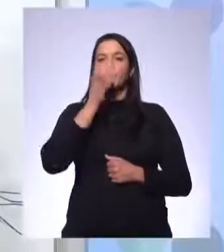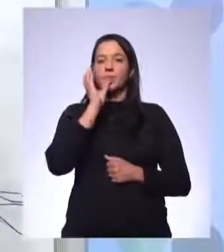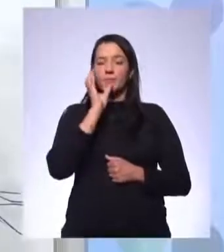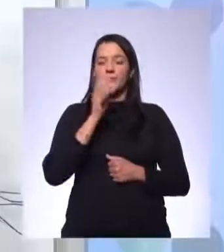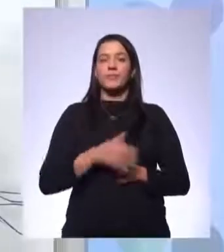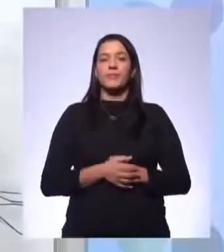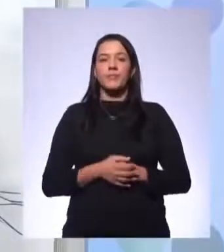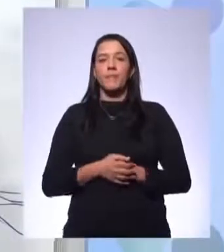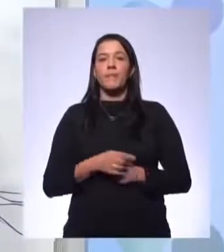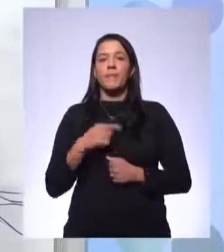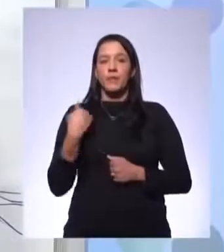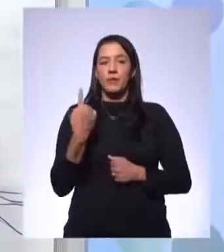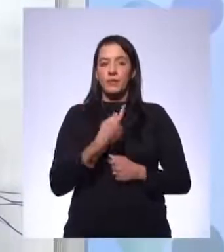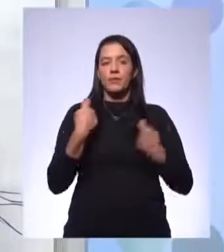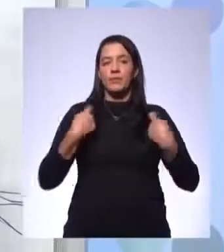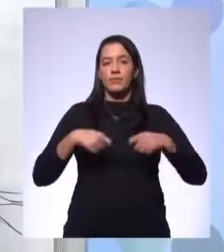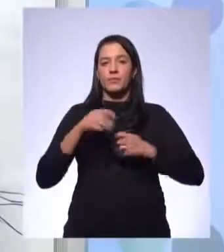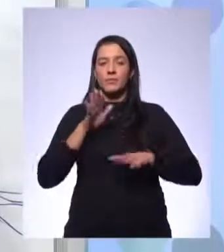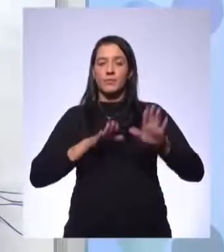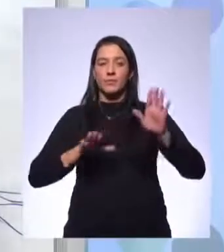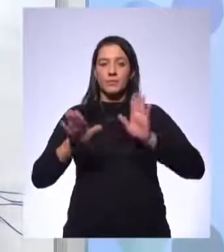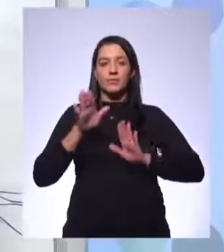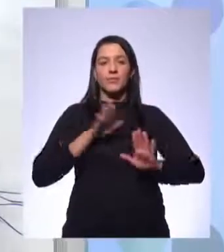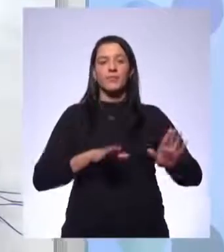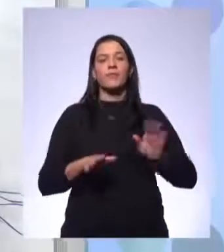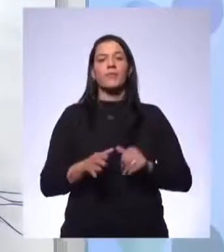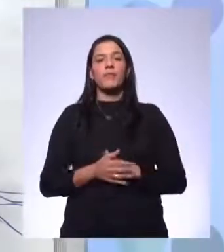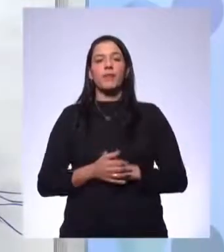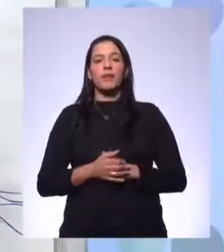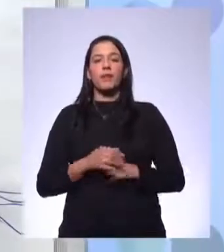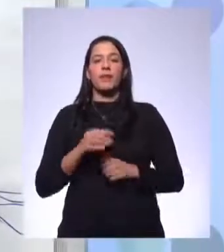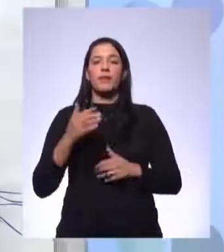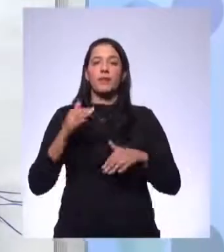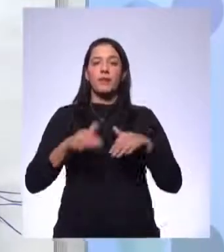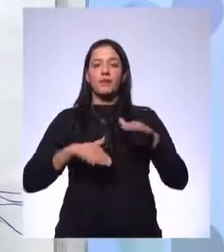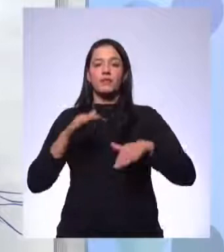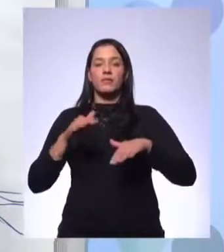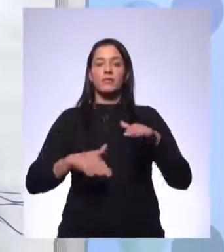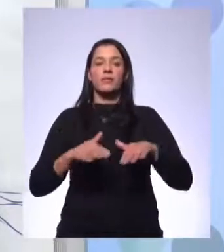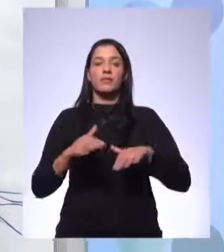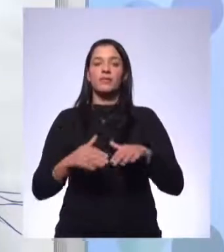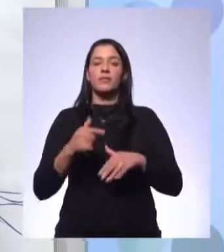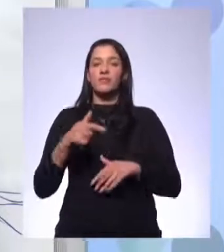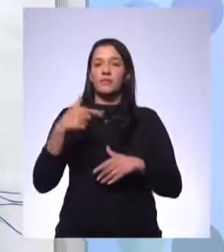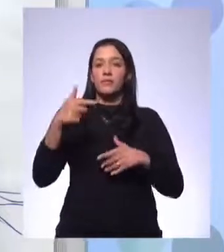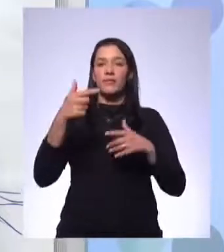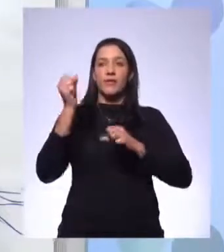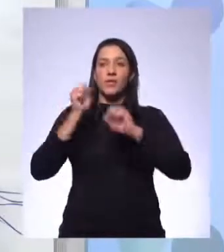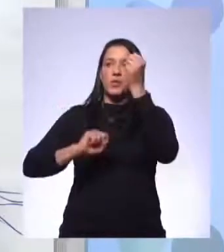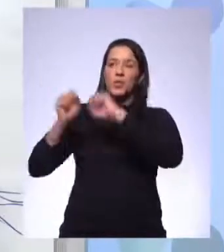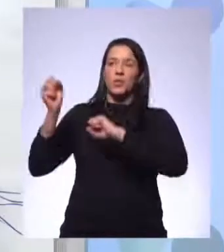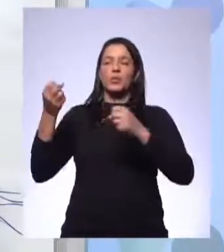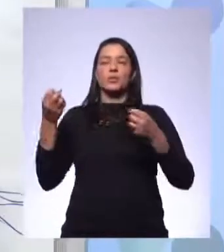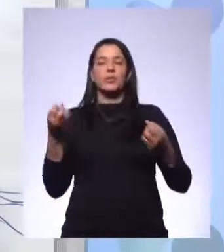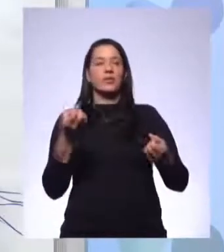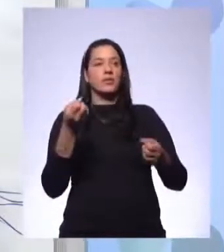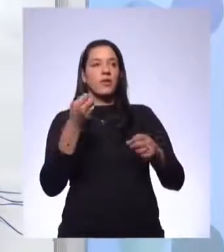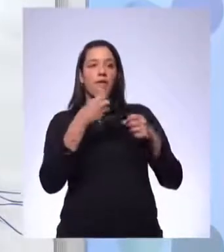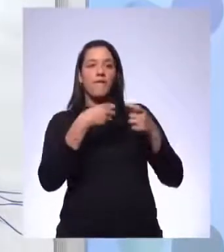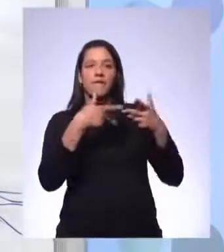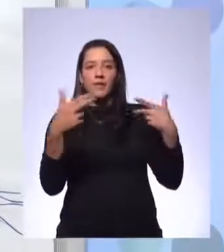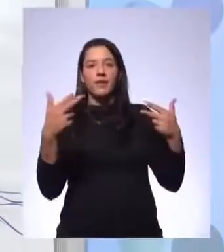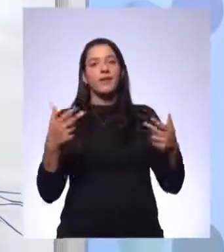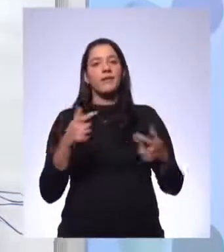falou, que a gente tem que tomar cuidado e preservar. Porque à medida que você vai colocando lá indústrias e tudo mais, se você não tomar cuidado,